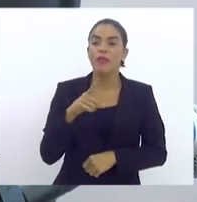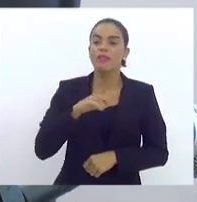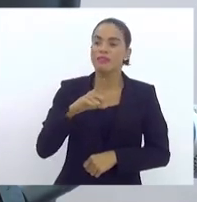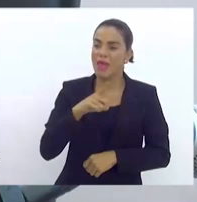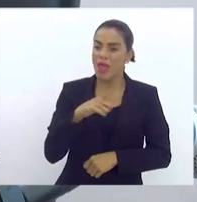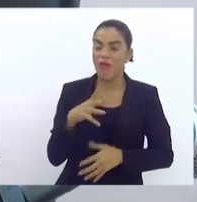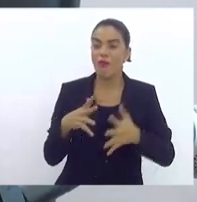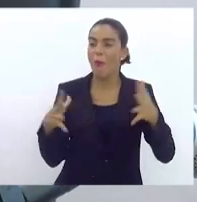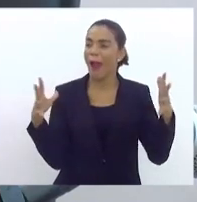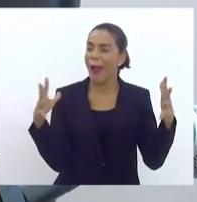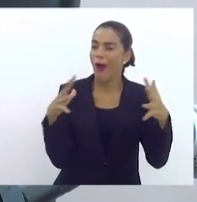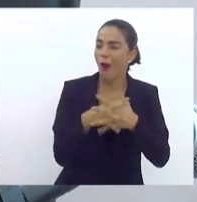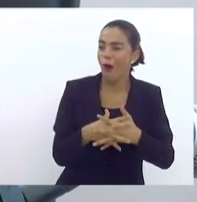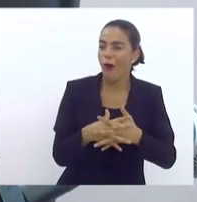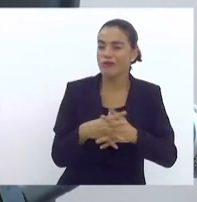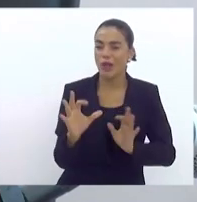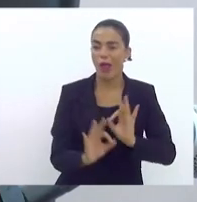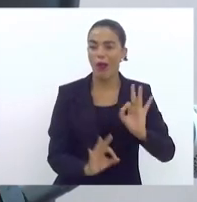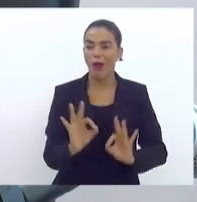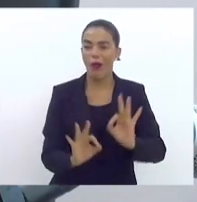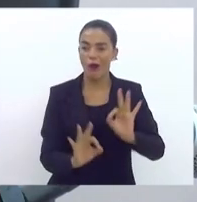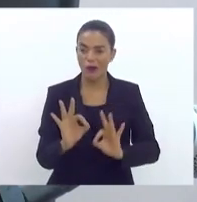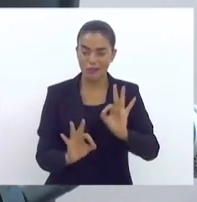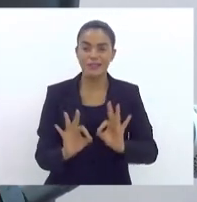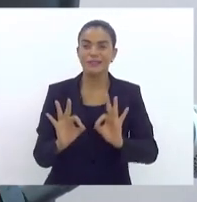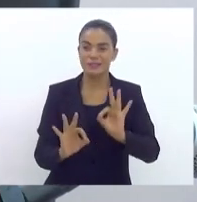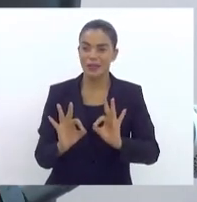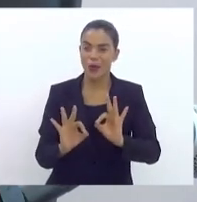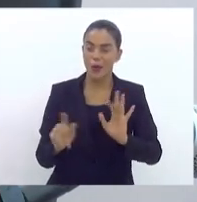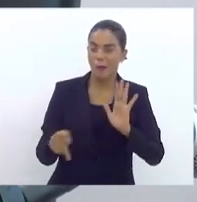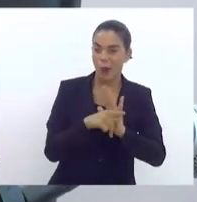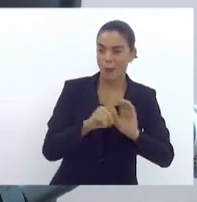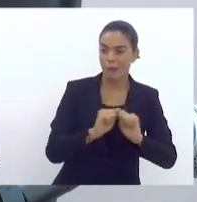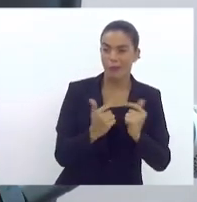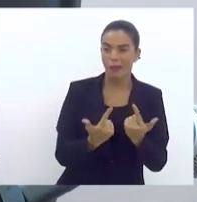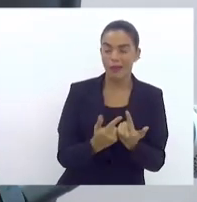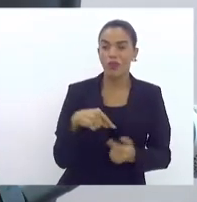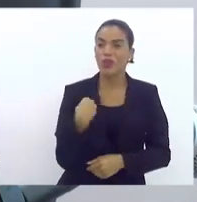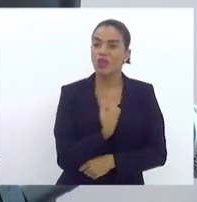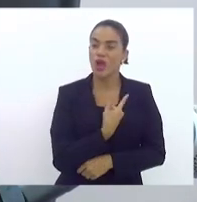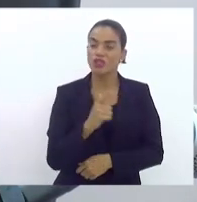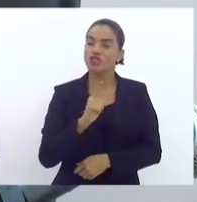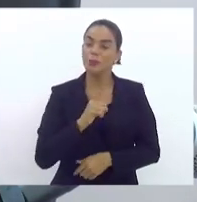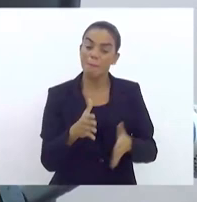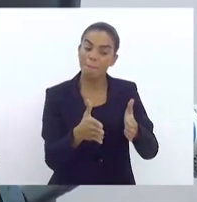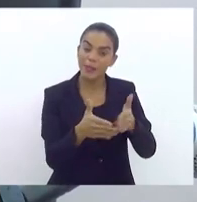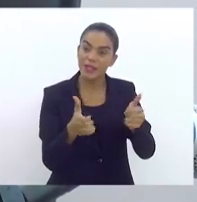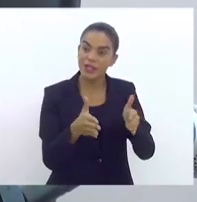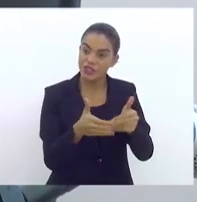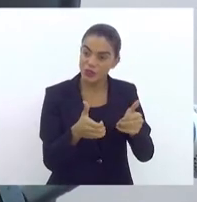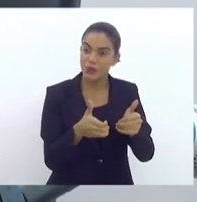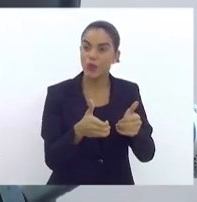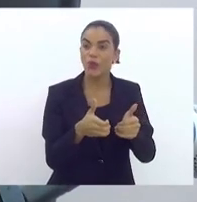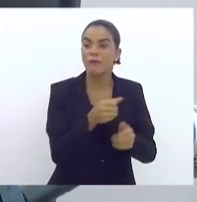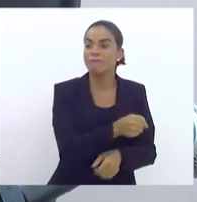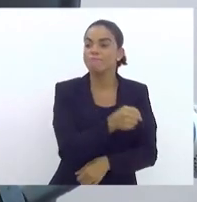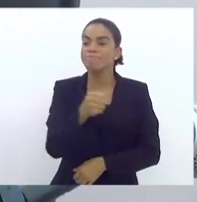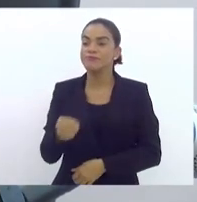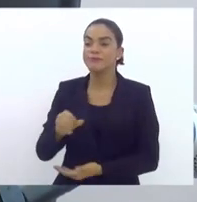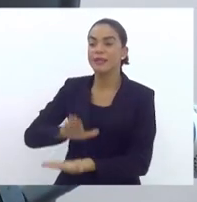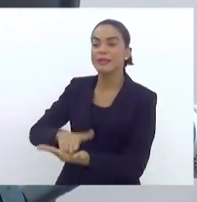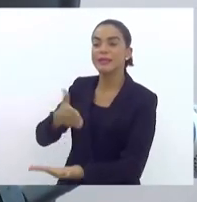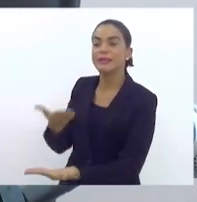uma confusão aí na organização da casa e que nós que tínhamos pedido para que nós tivéssemos aqui